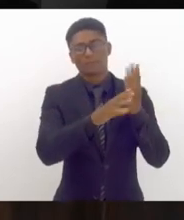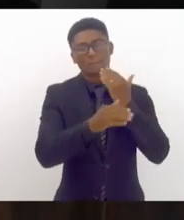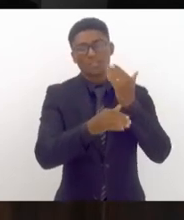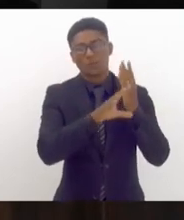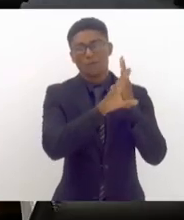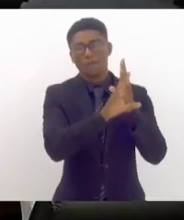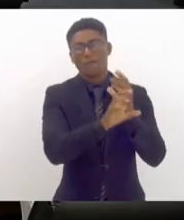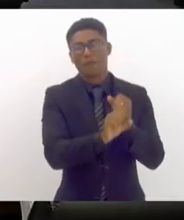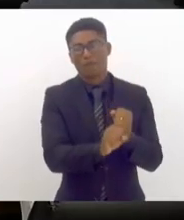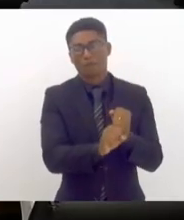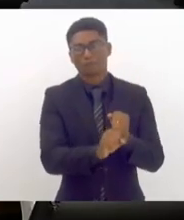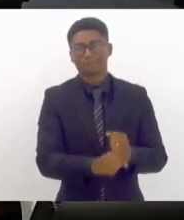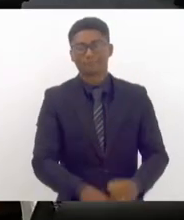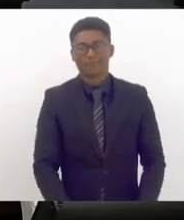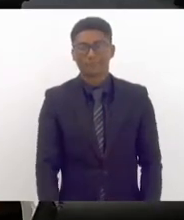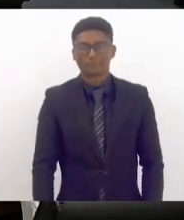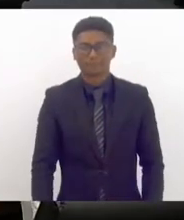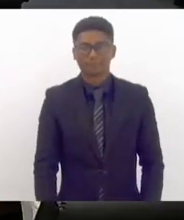Obrigado, presidente.